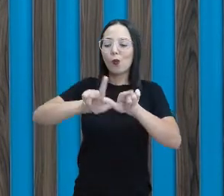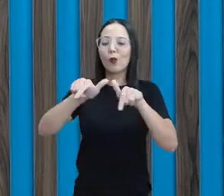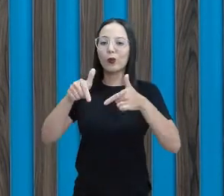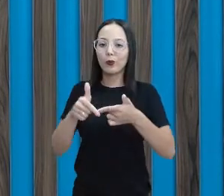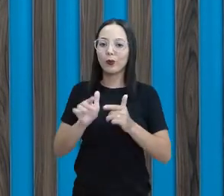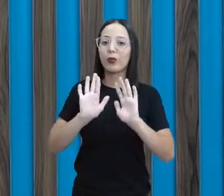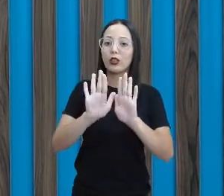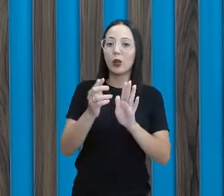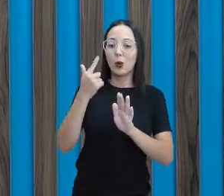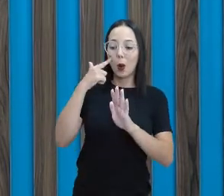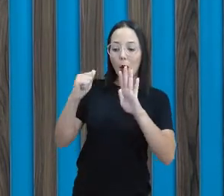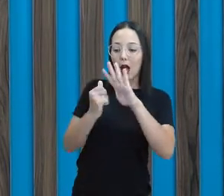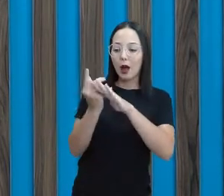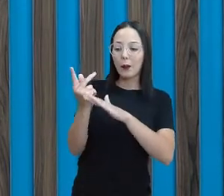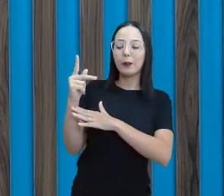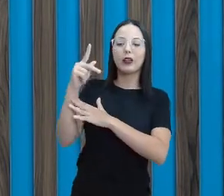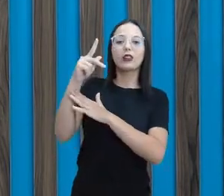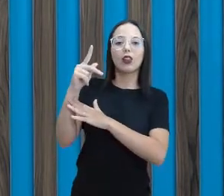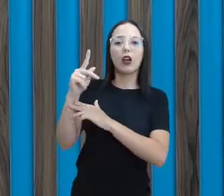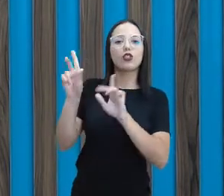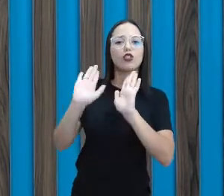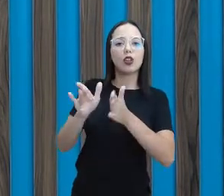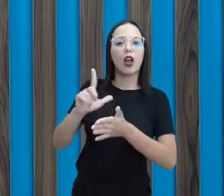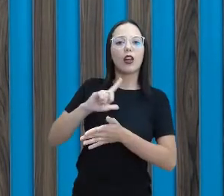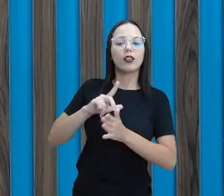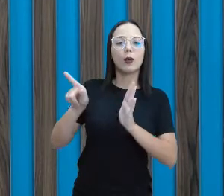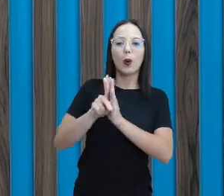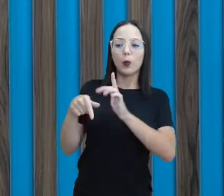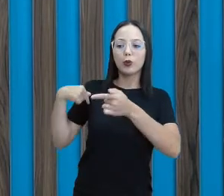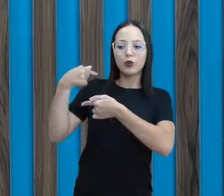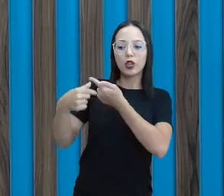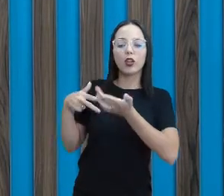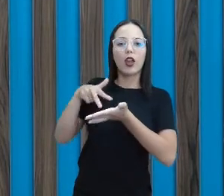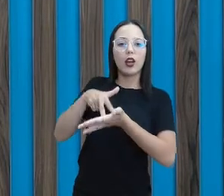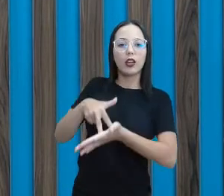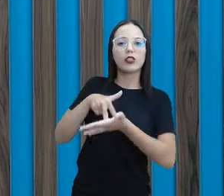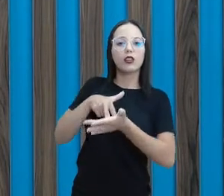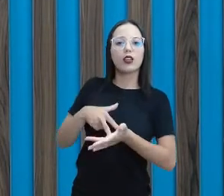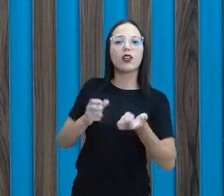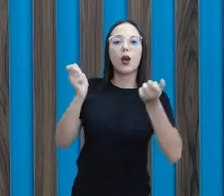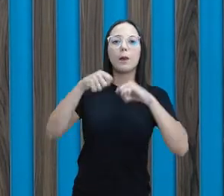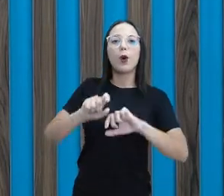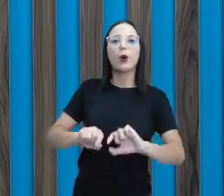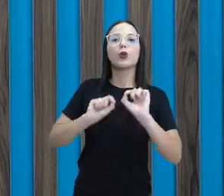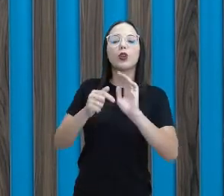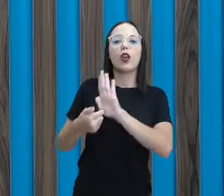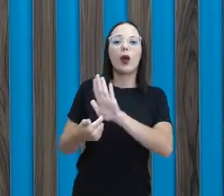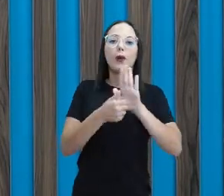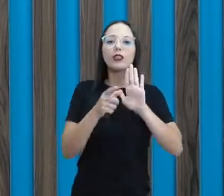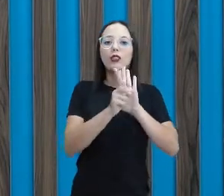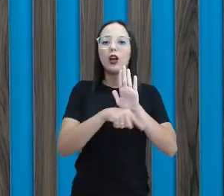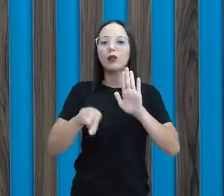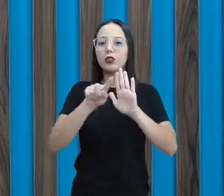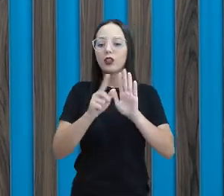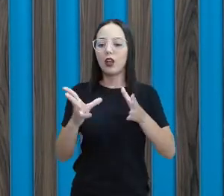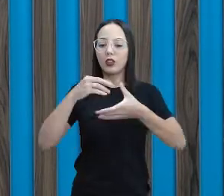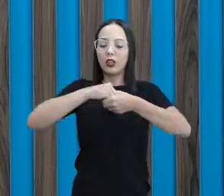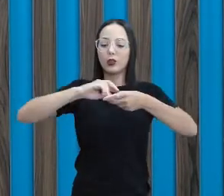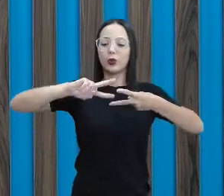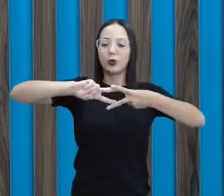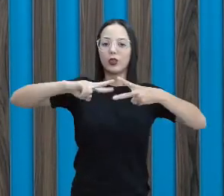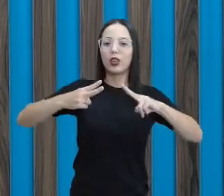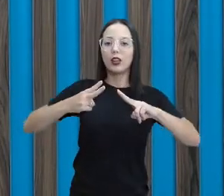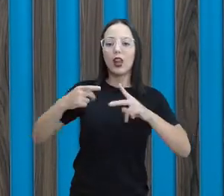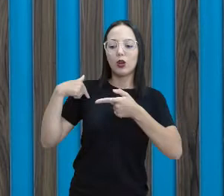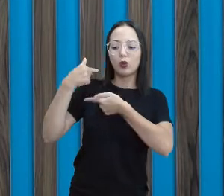Então, essa plantinha, uma plantinha que tem esse gene de resistência, ela vai apresentar aqui, ó, no seu DNA esse